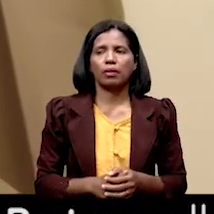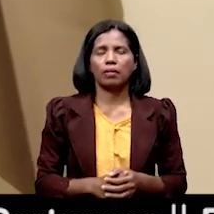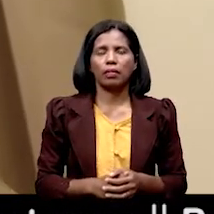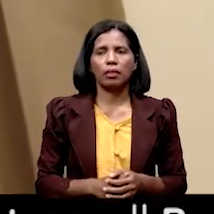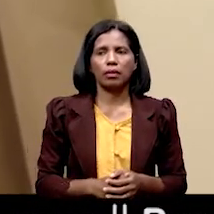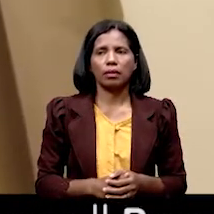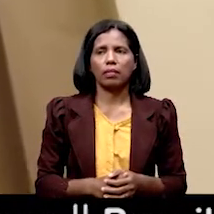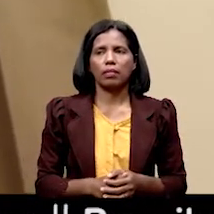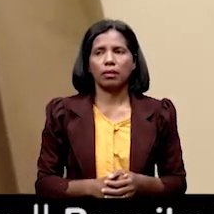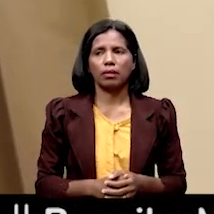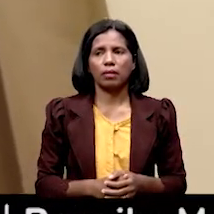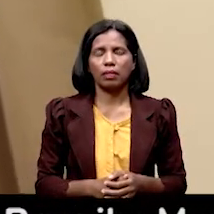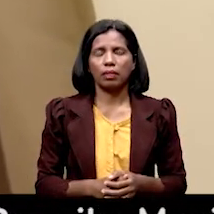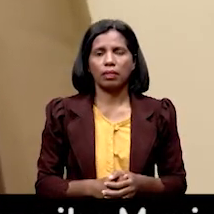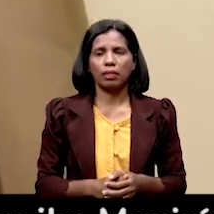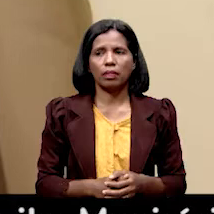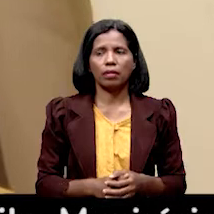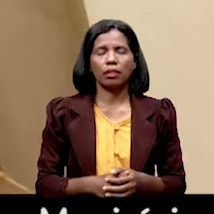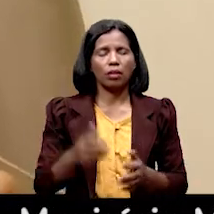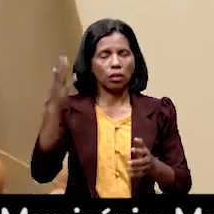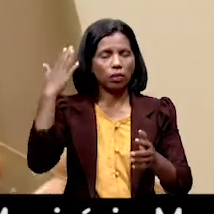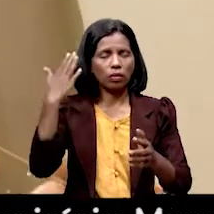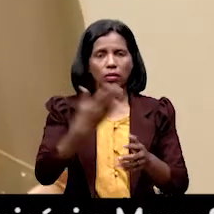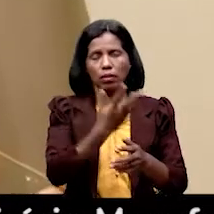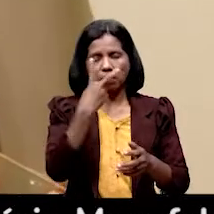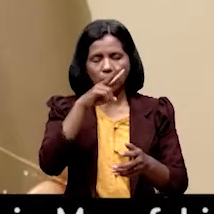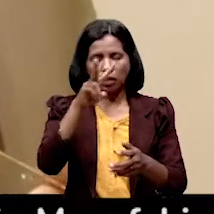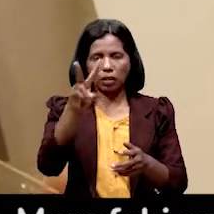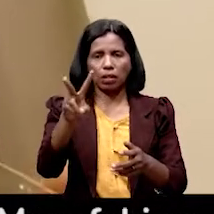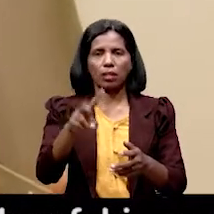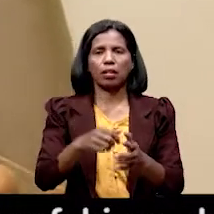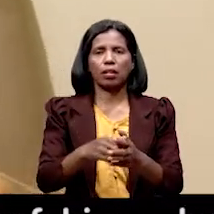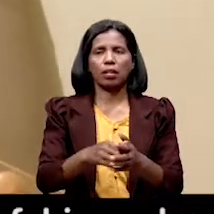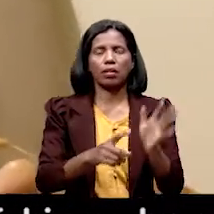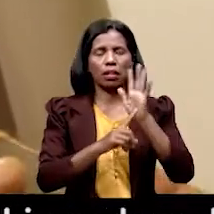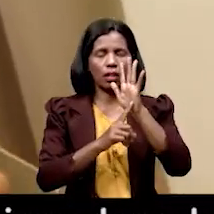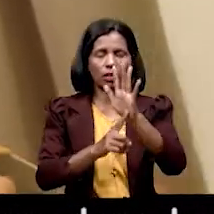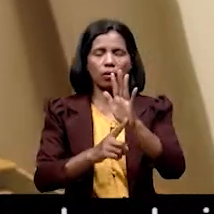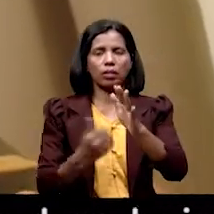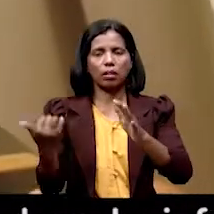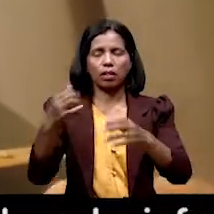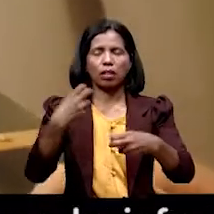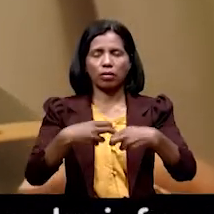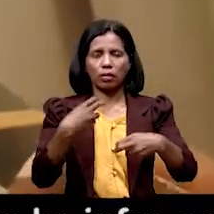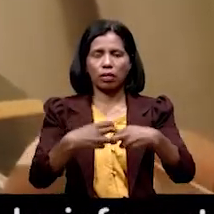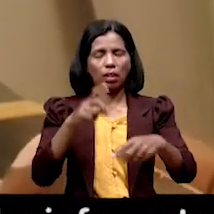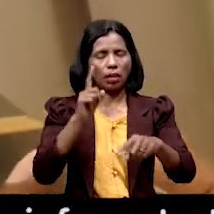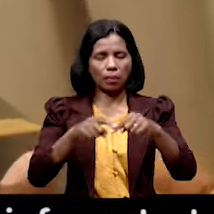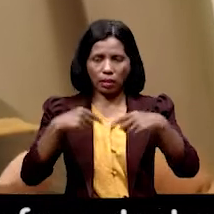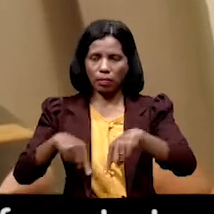sira. Tamo tira acompanha cada eleição. Sira to se nene dificuldades. Tela vela fila vai